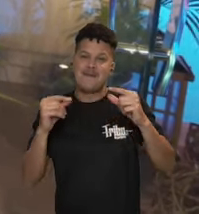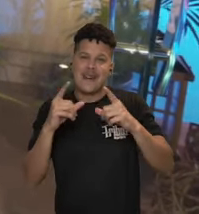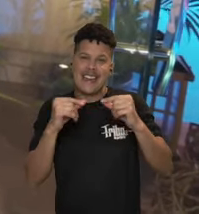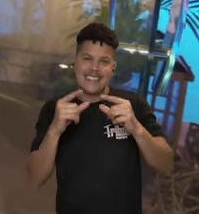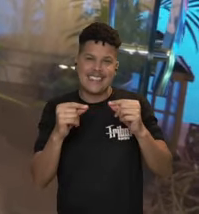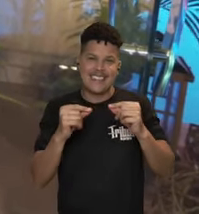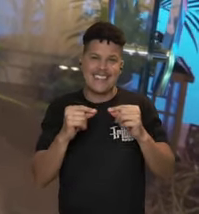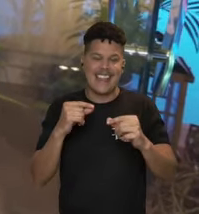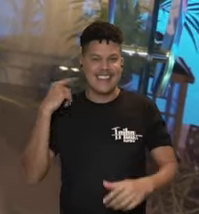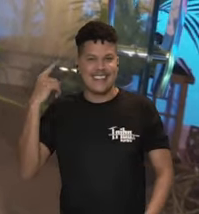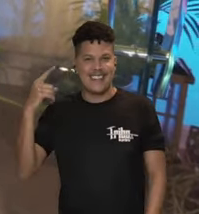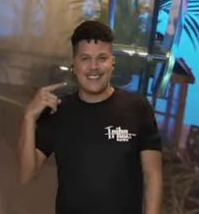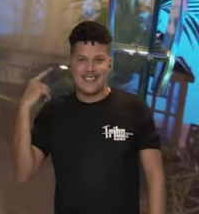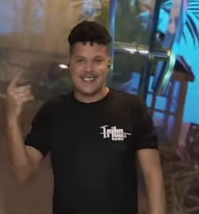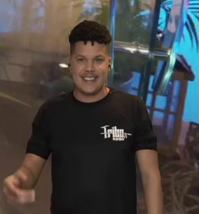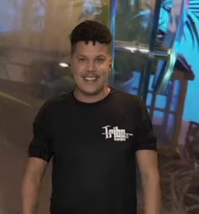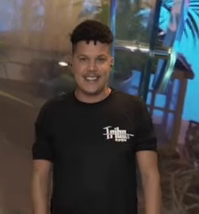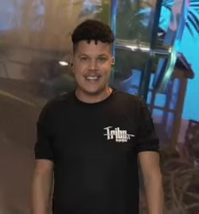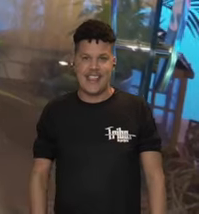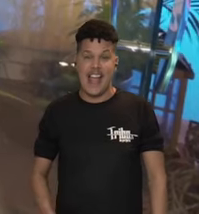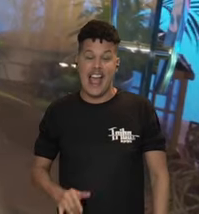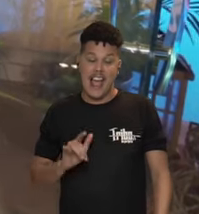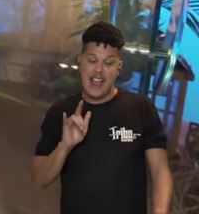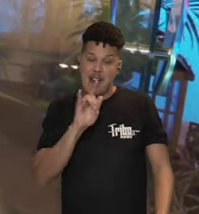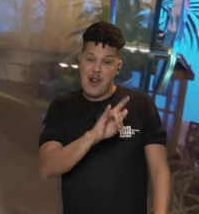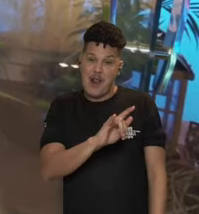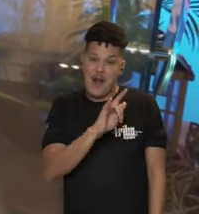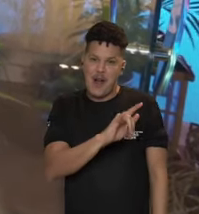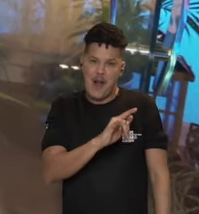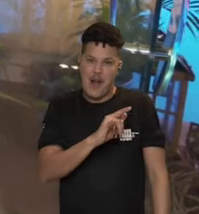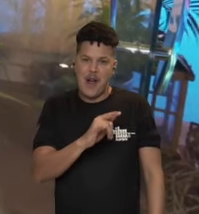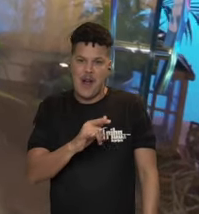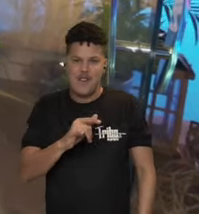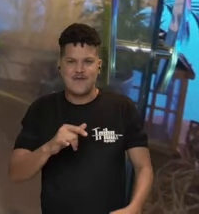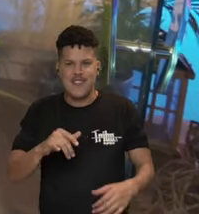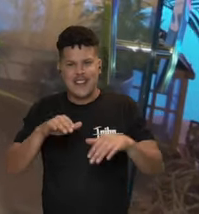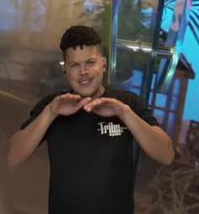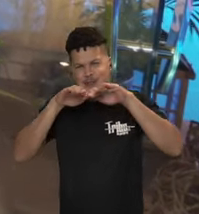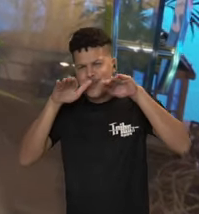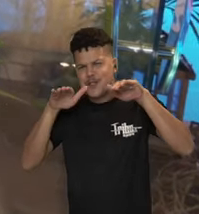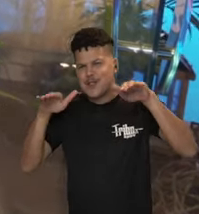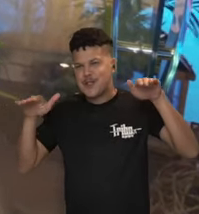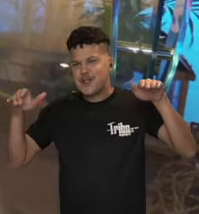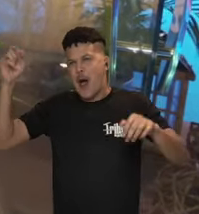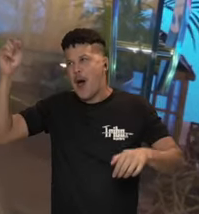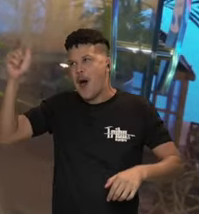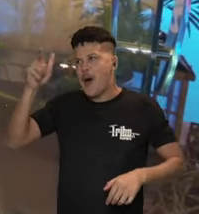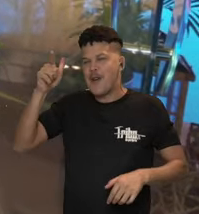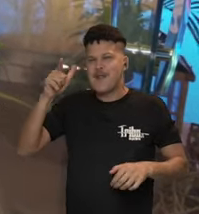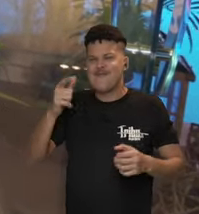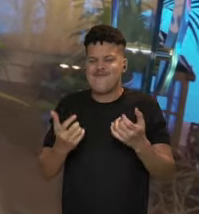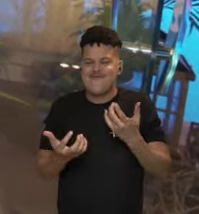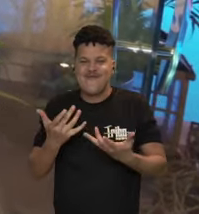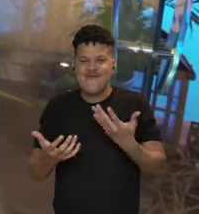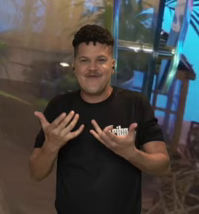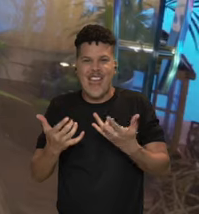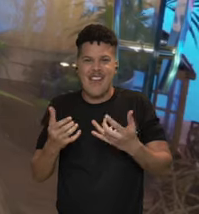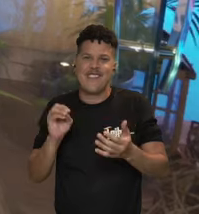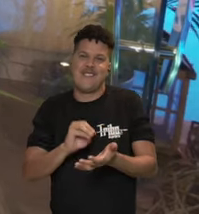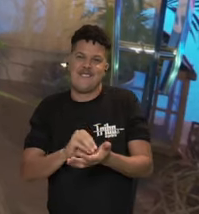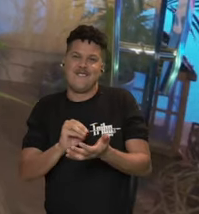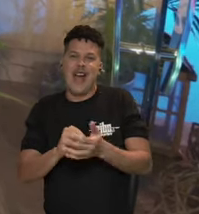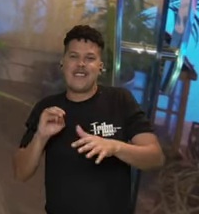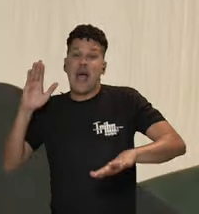louco! I love you, quebrada beat. Sol na Brasilite, aí ferve. Faltou a praia, mas